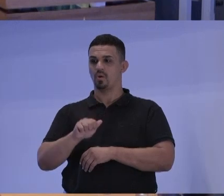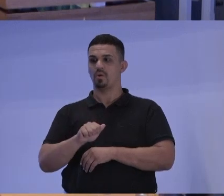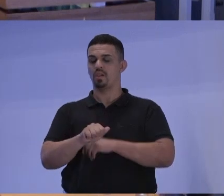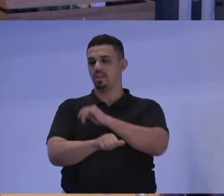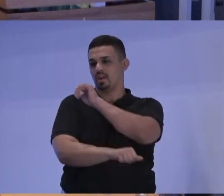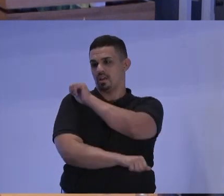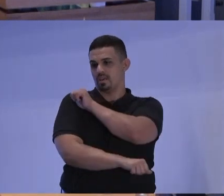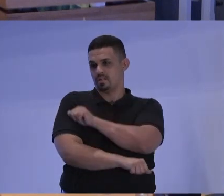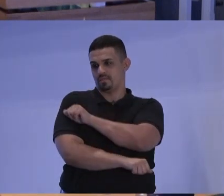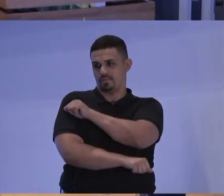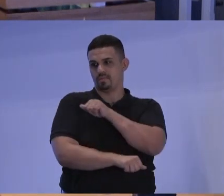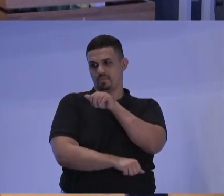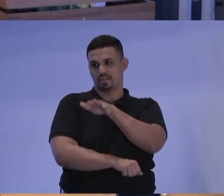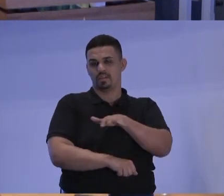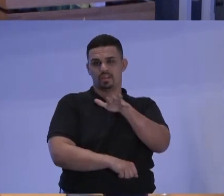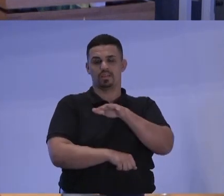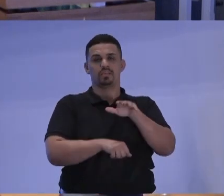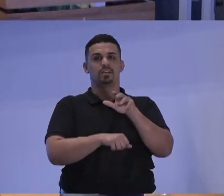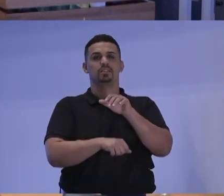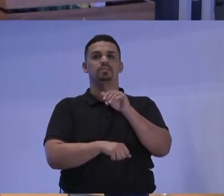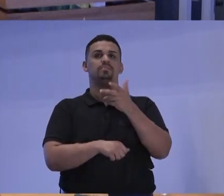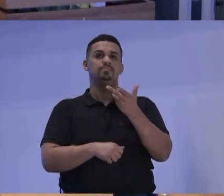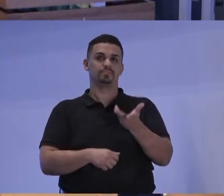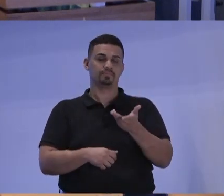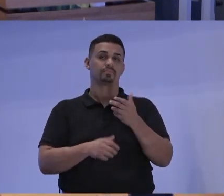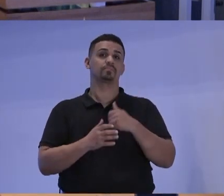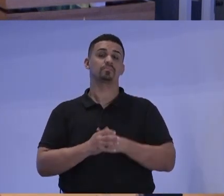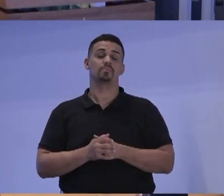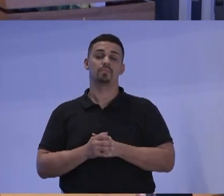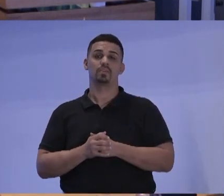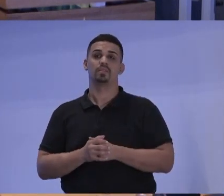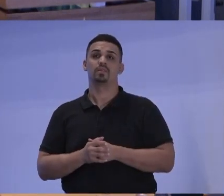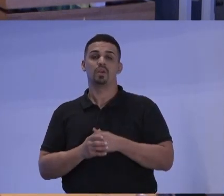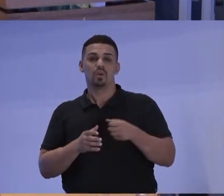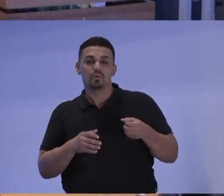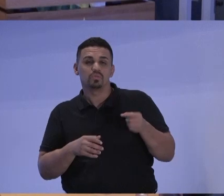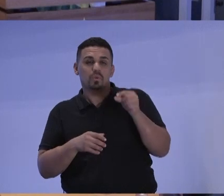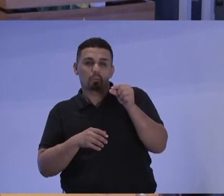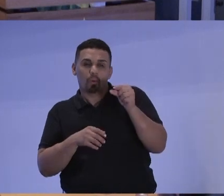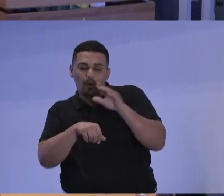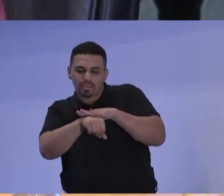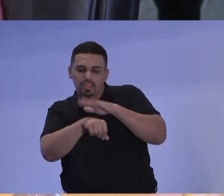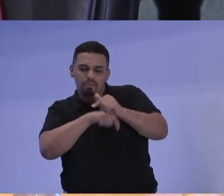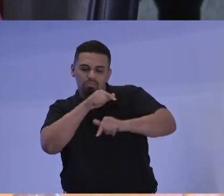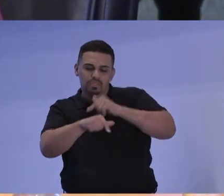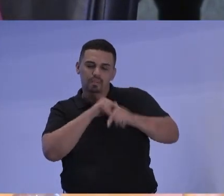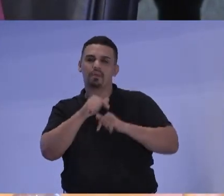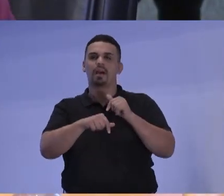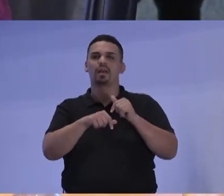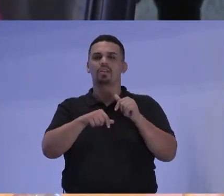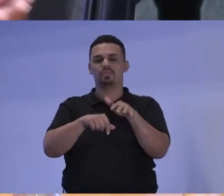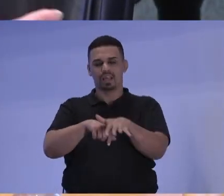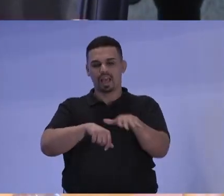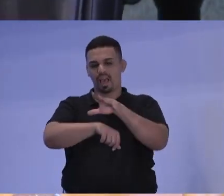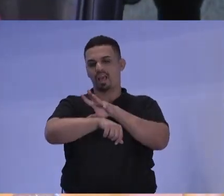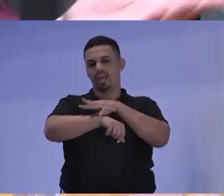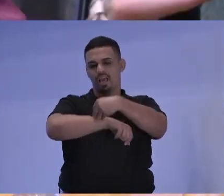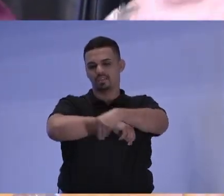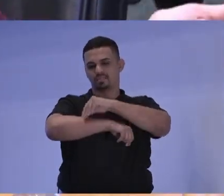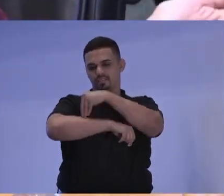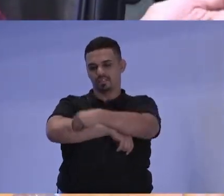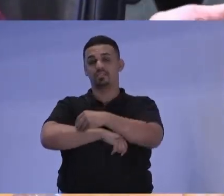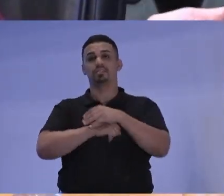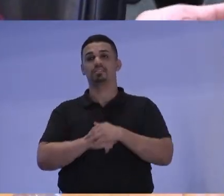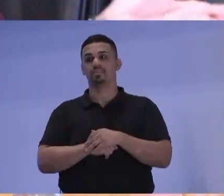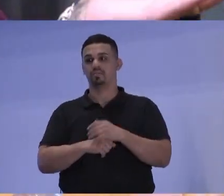recém-chegada na área técnica de vigilância epidemiológica da Hanseníase. Estou aqui com a nossa gerente da GVDT, colegas de